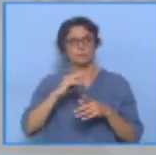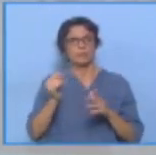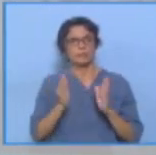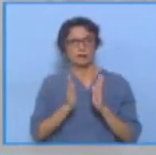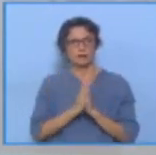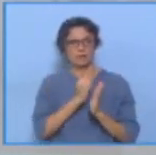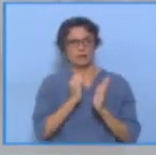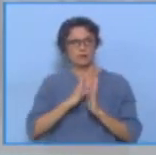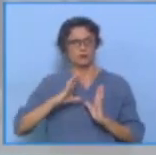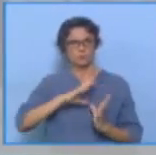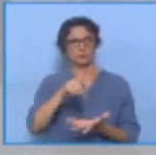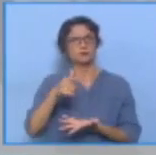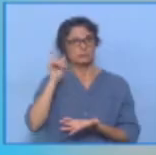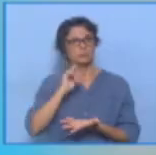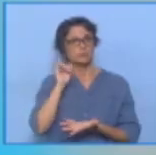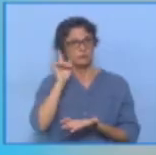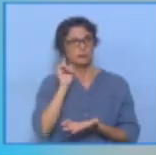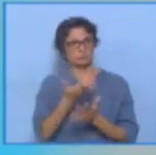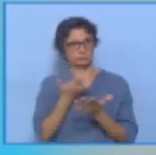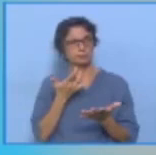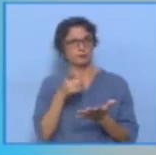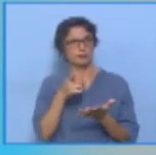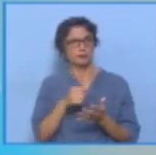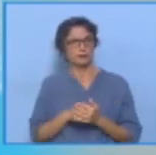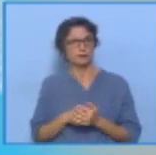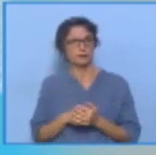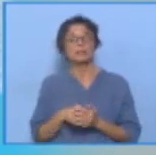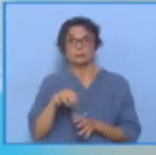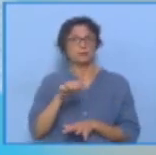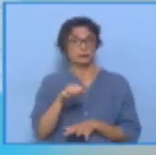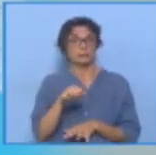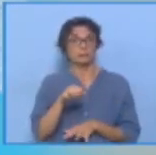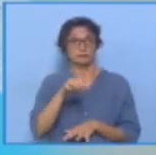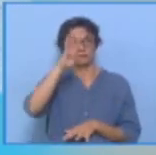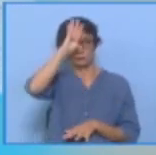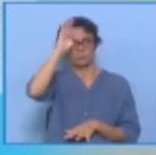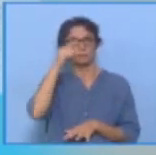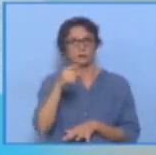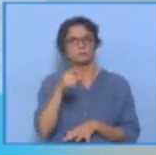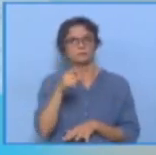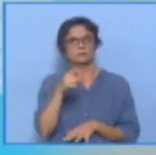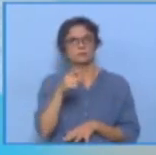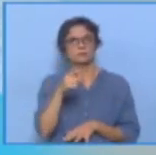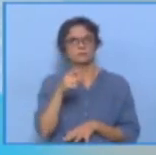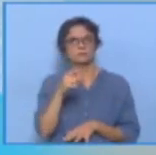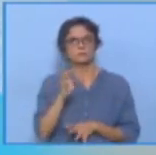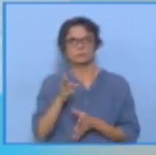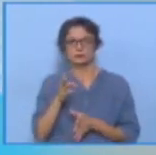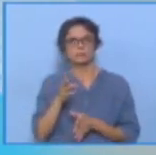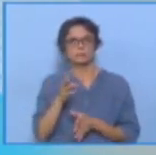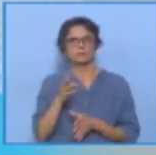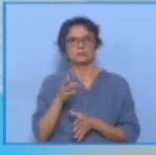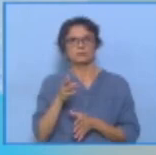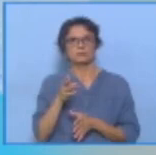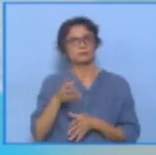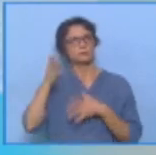um dia particularmente também significativo este. Com muita atenção ao que o Papa irá dizer e sobretudo, ao cunho que quer